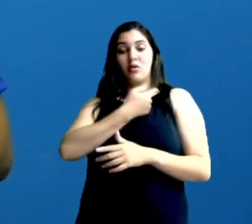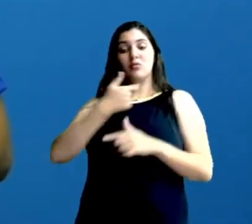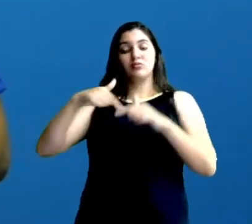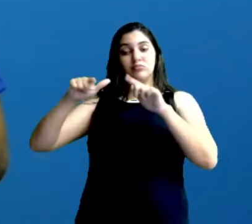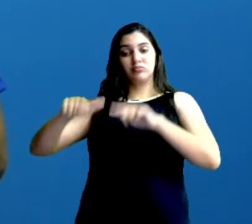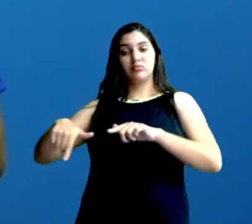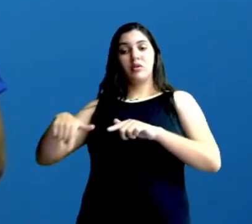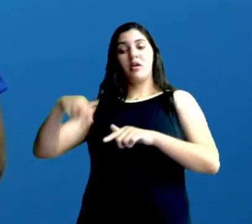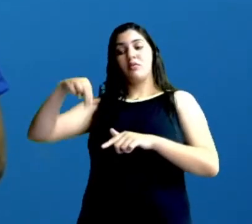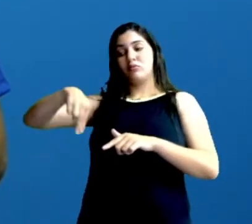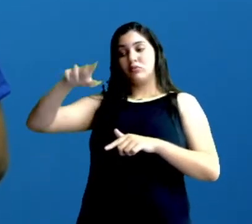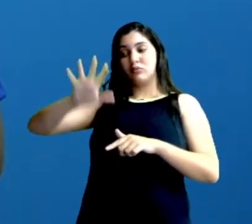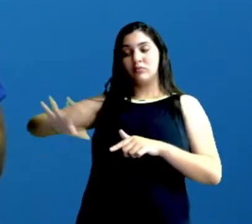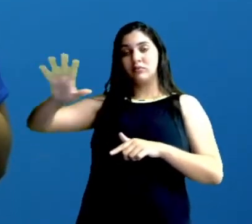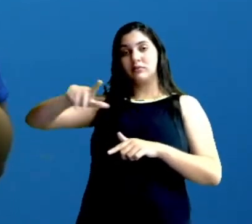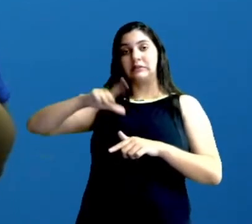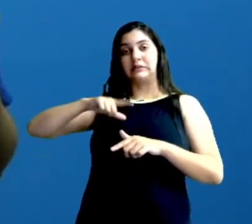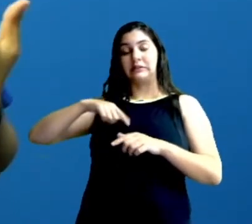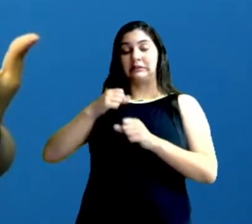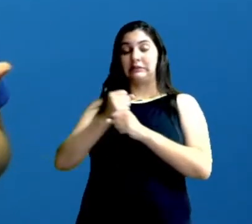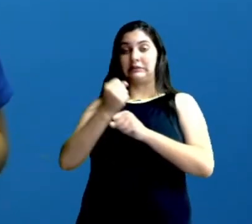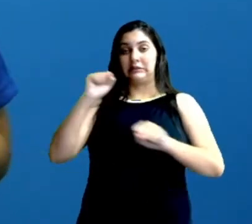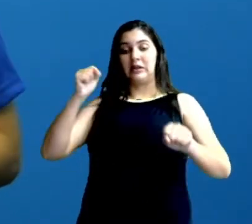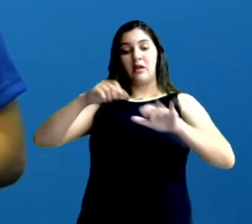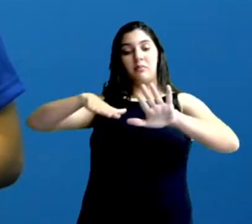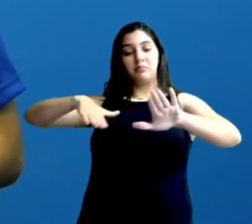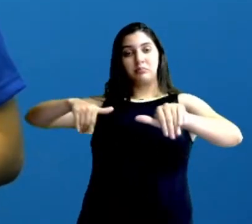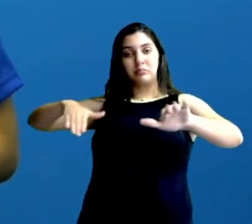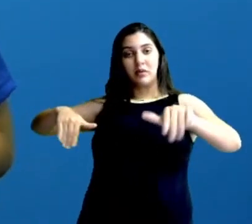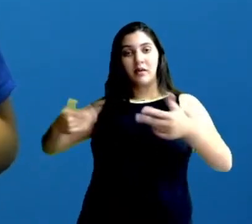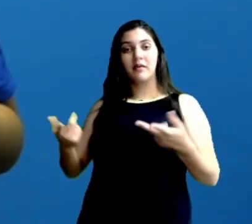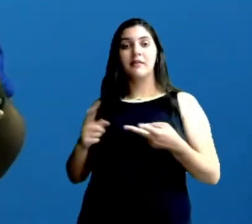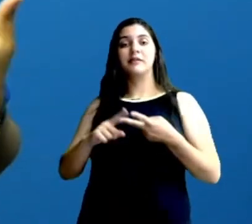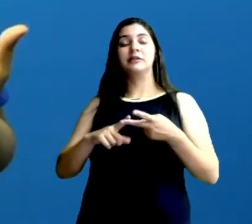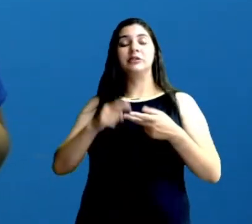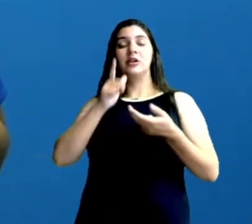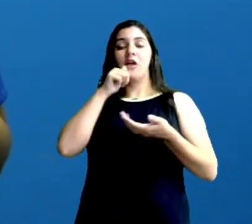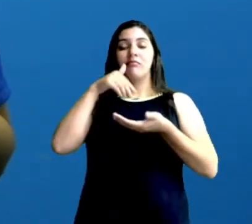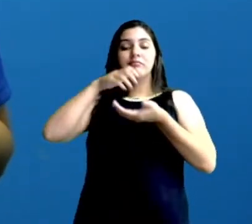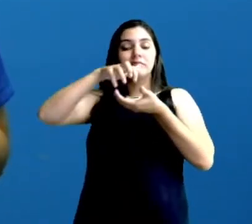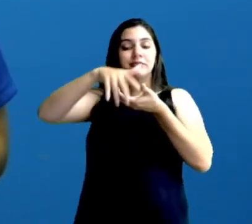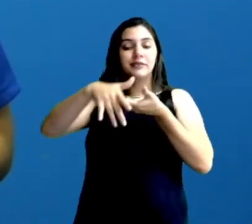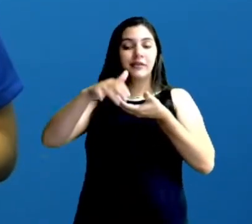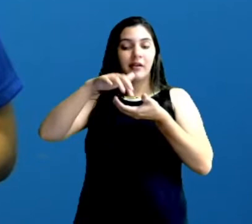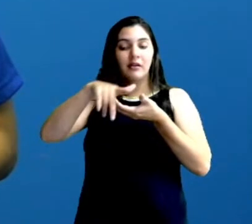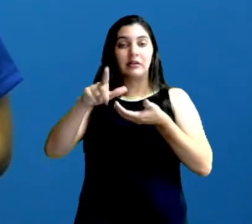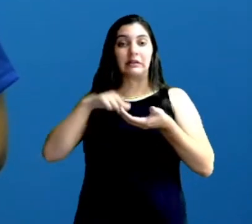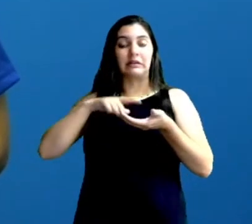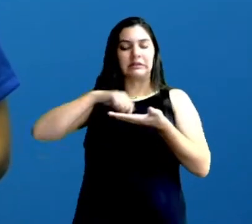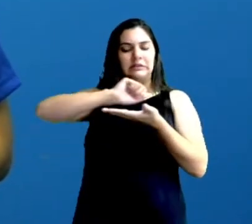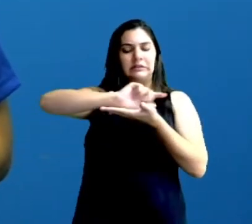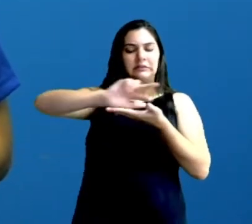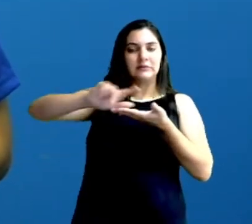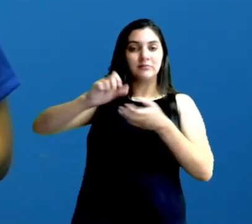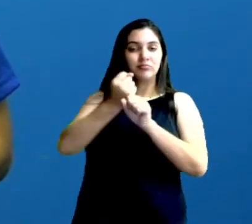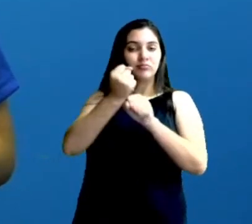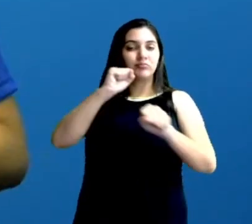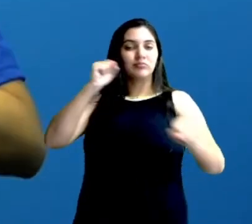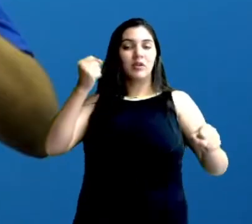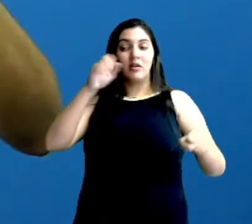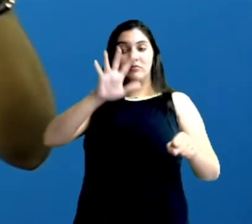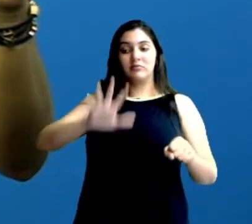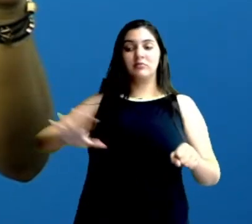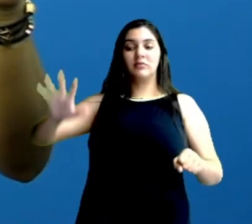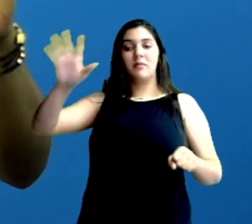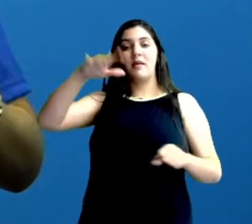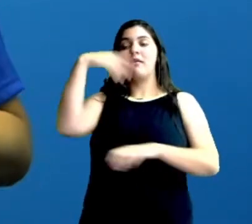região, Nordeste, nós temos aí uma predominância de praias, né, de cachoeiras. Nós temos uma diversidade muito grande de paisagem, né, no